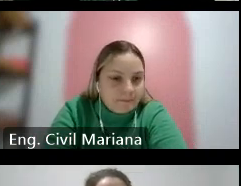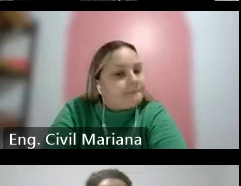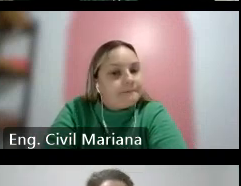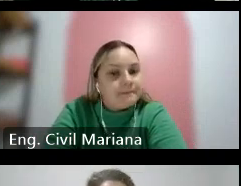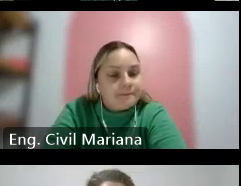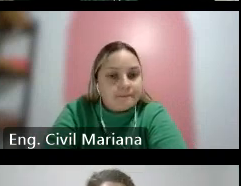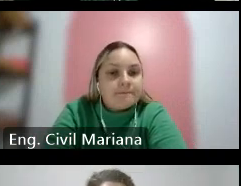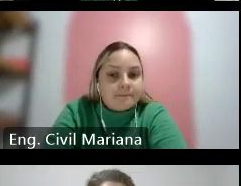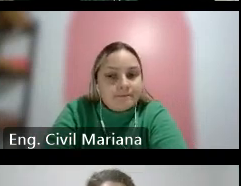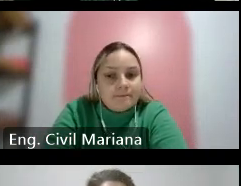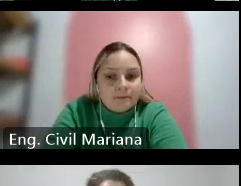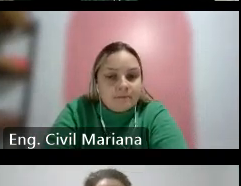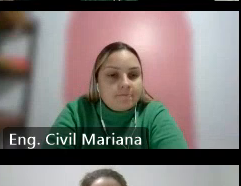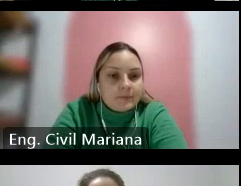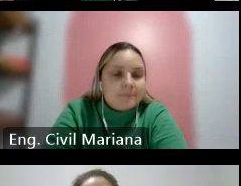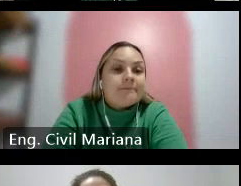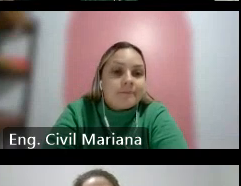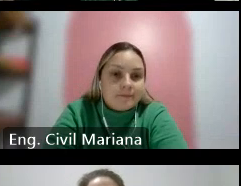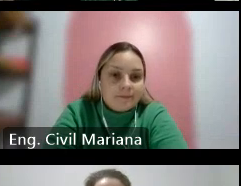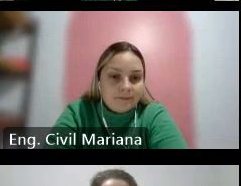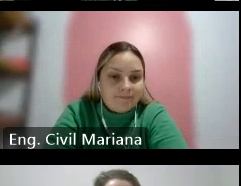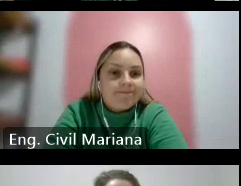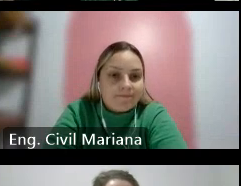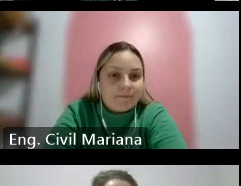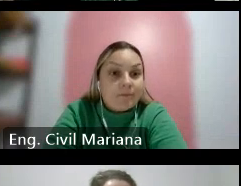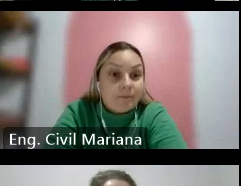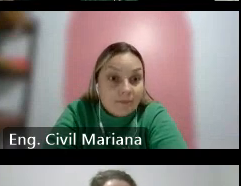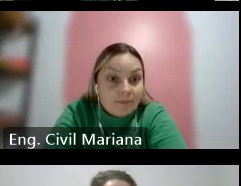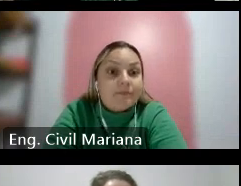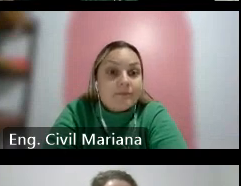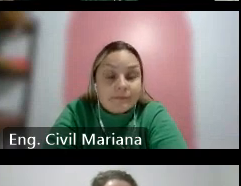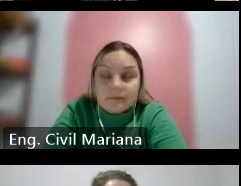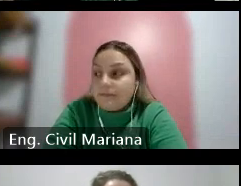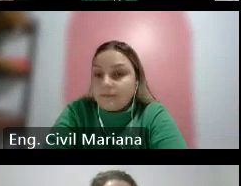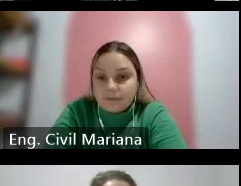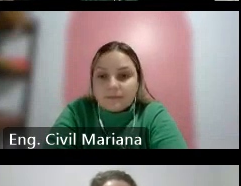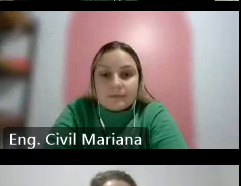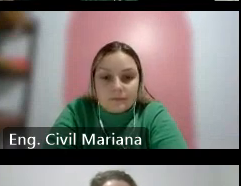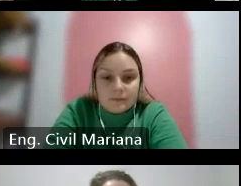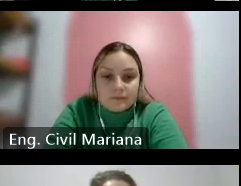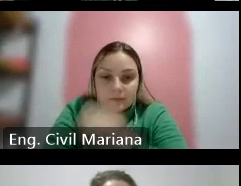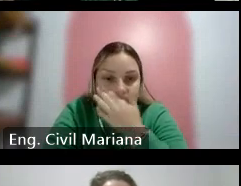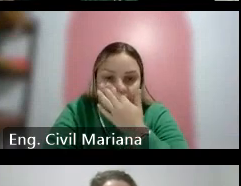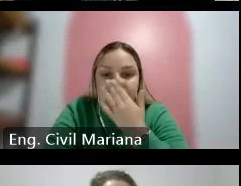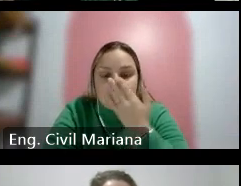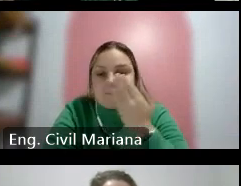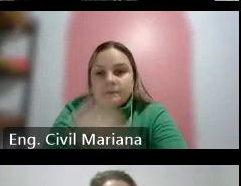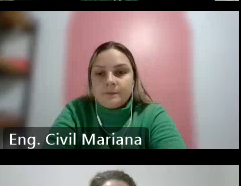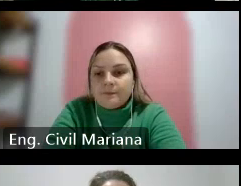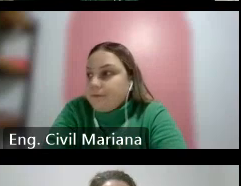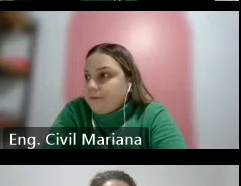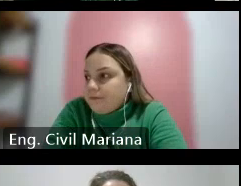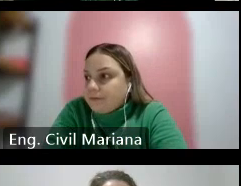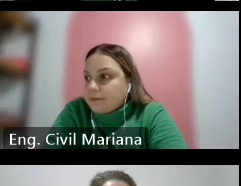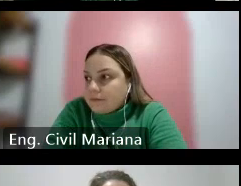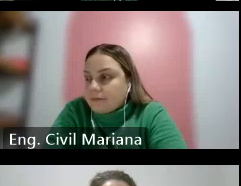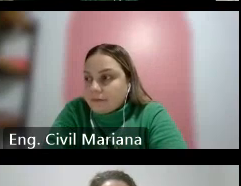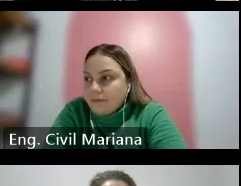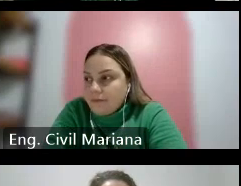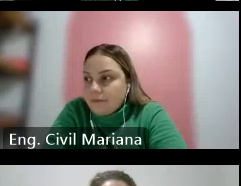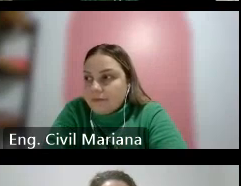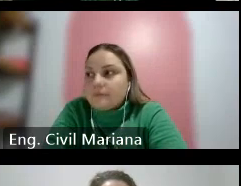dia a ferragem arrancou de dentro, era um grampo que segurava a torre. Ela arrancou e ficou presa em 3 centímetros